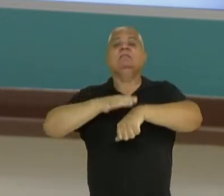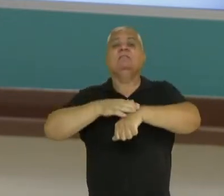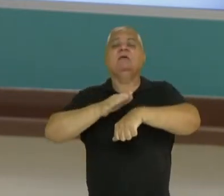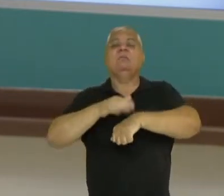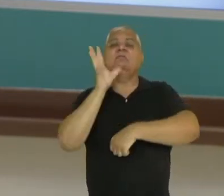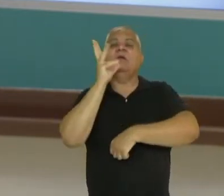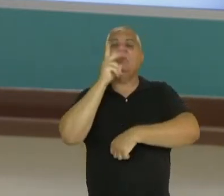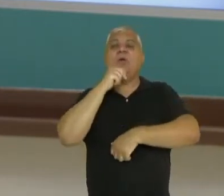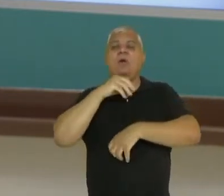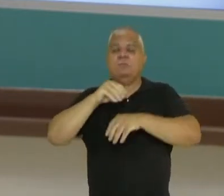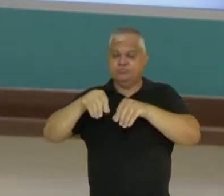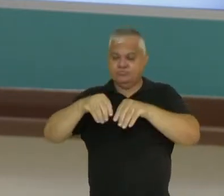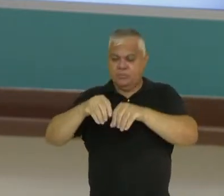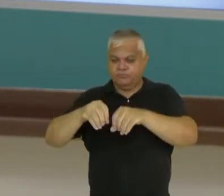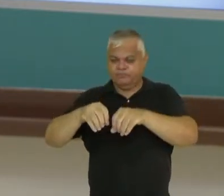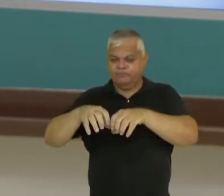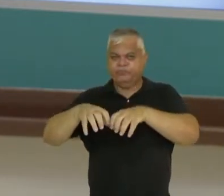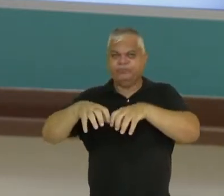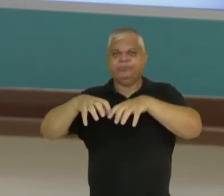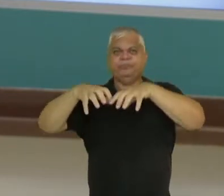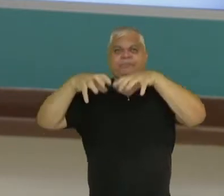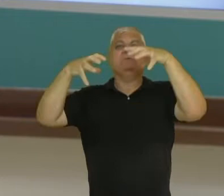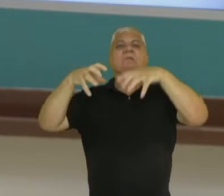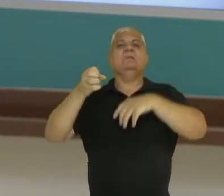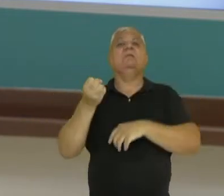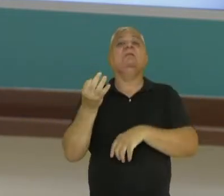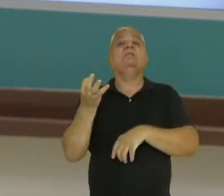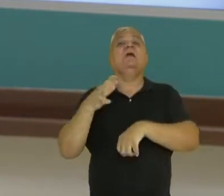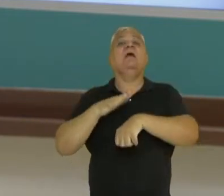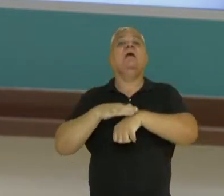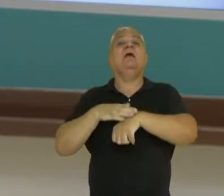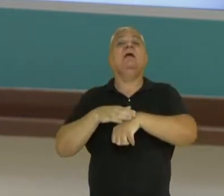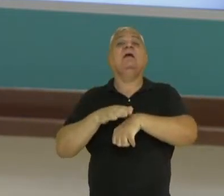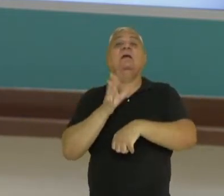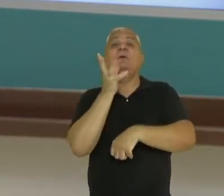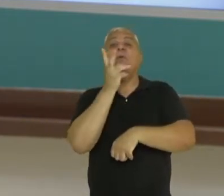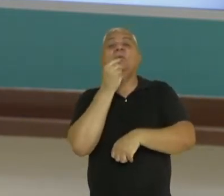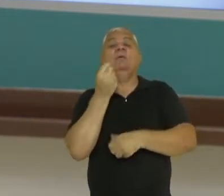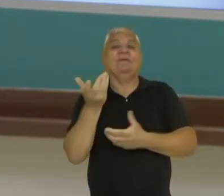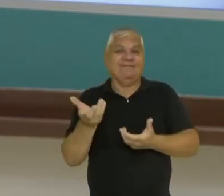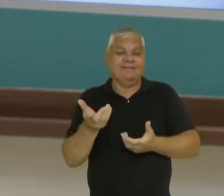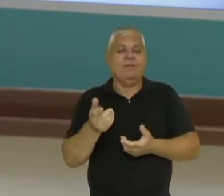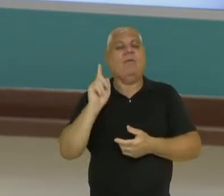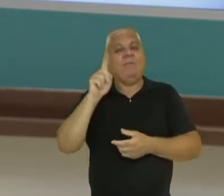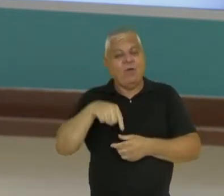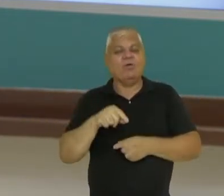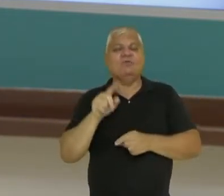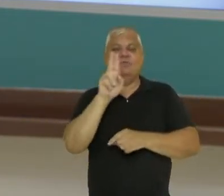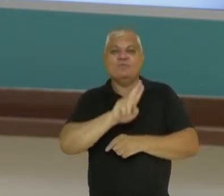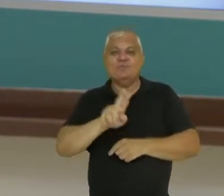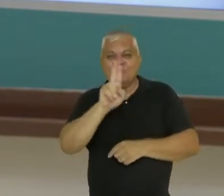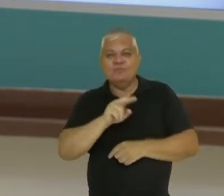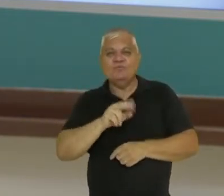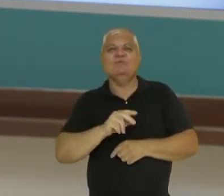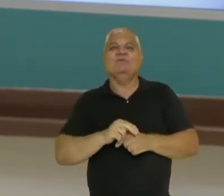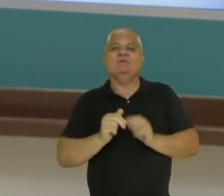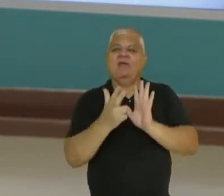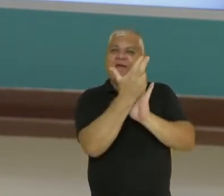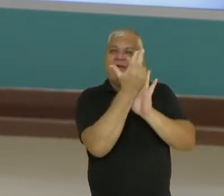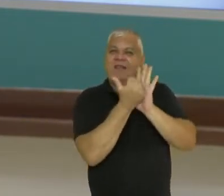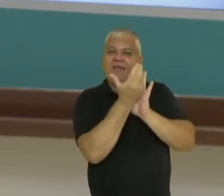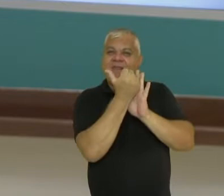a fermentação de uma determinada reação química? Tudo isso pode ser utilizado gráfico para que a informação